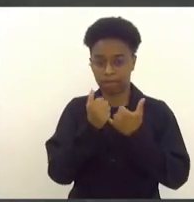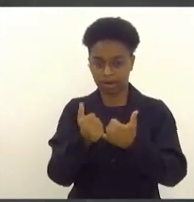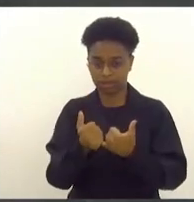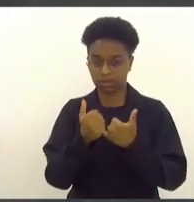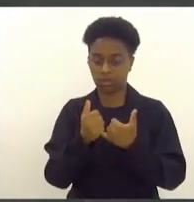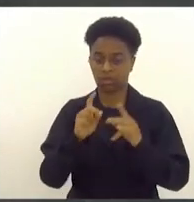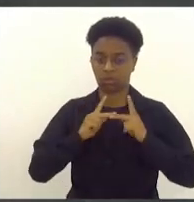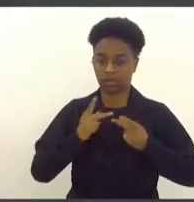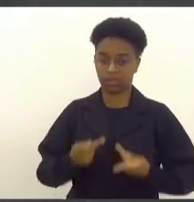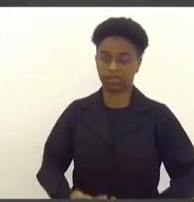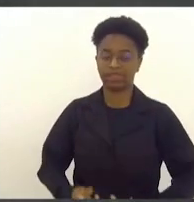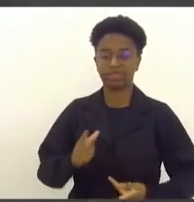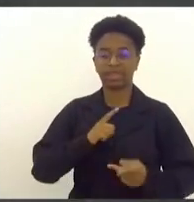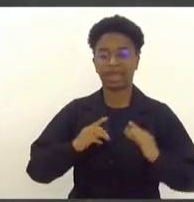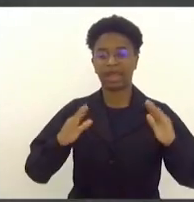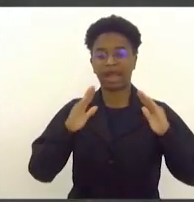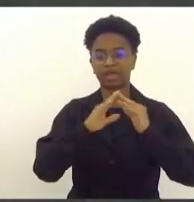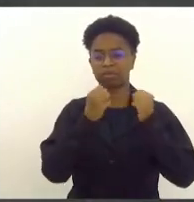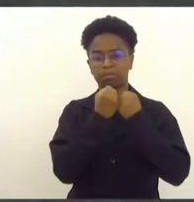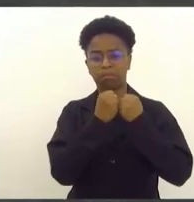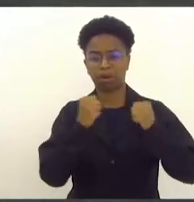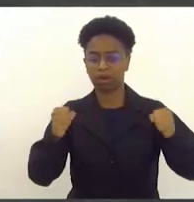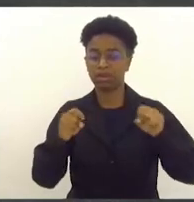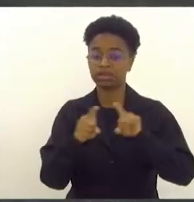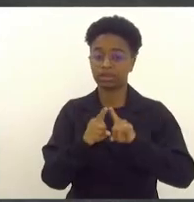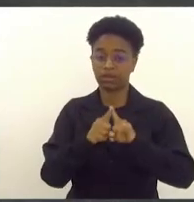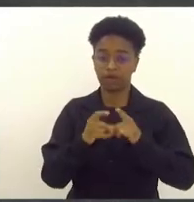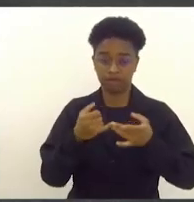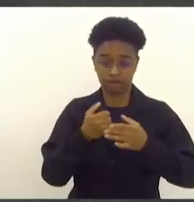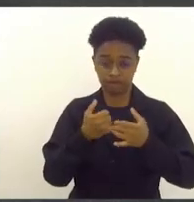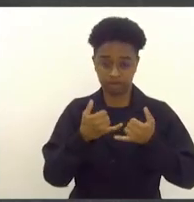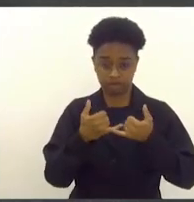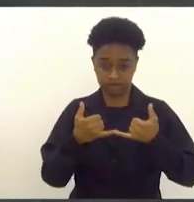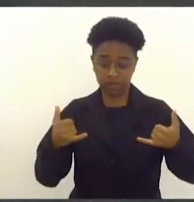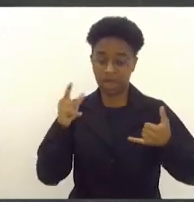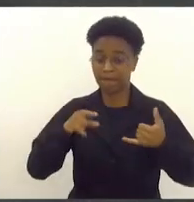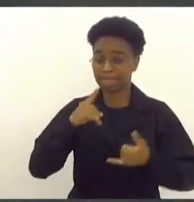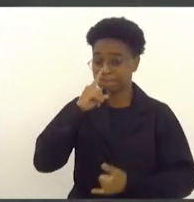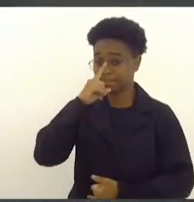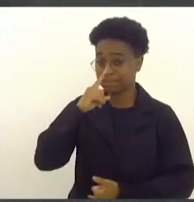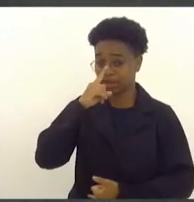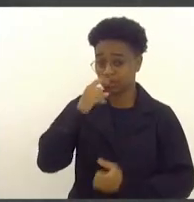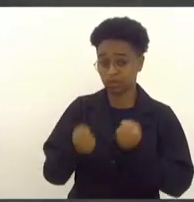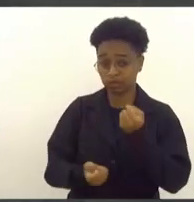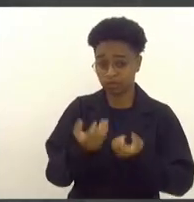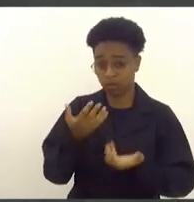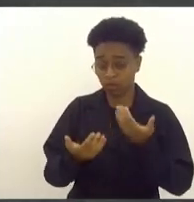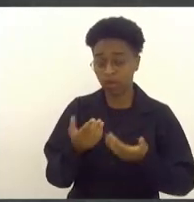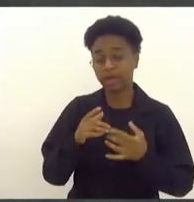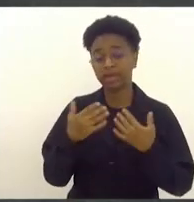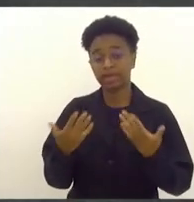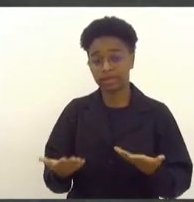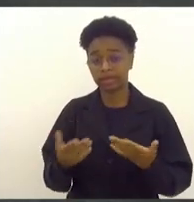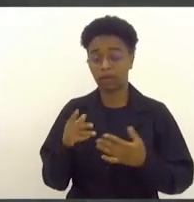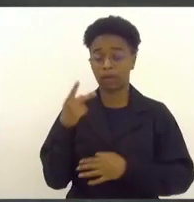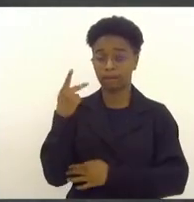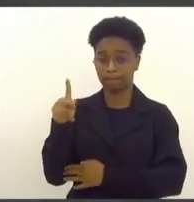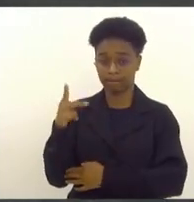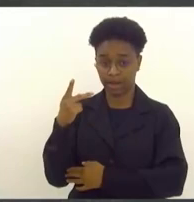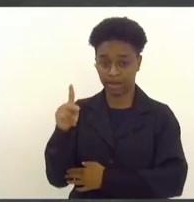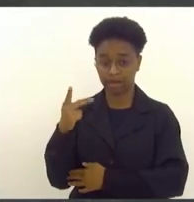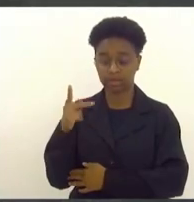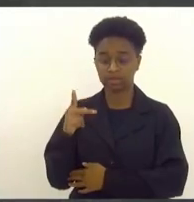casarões aqueles filhos também eram risco de incêndio então acabou sendo uma condição para Paraty